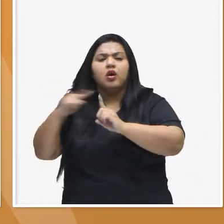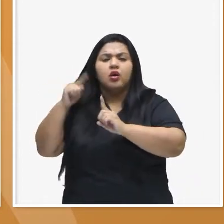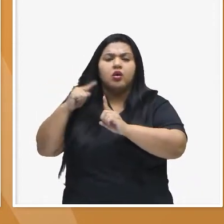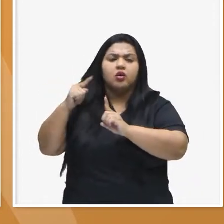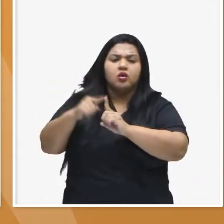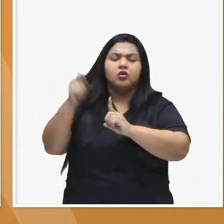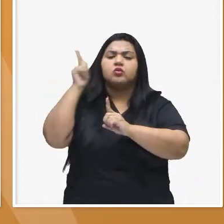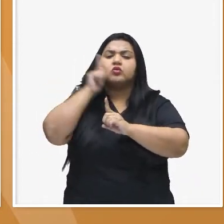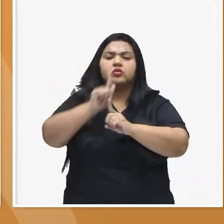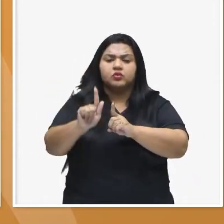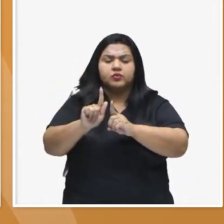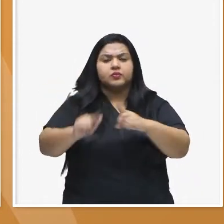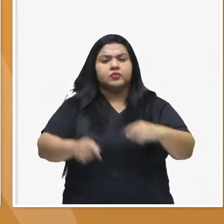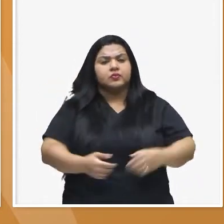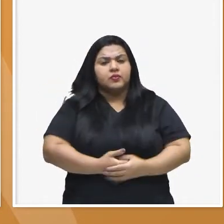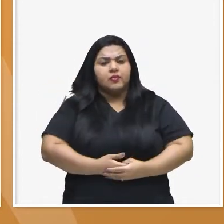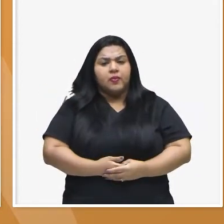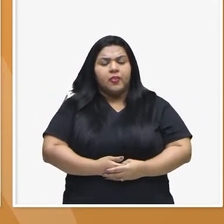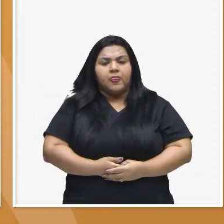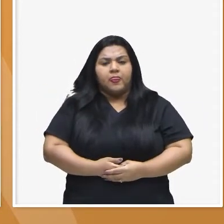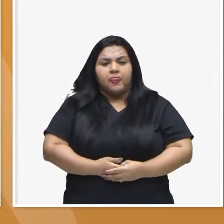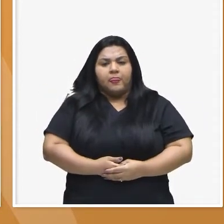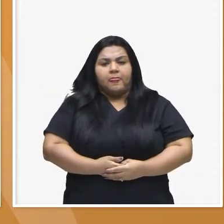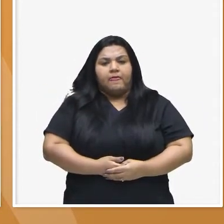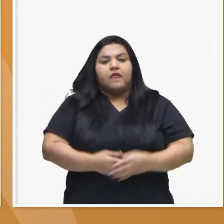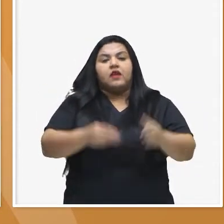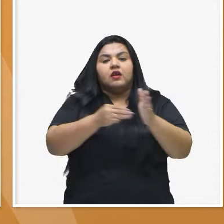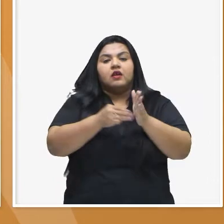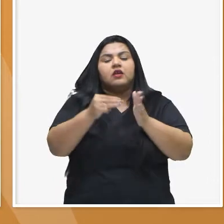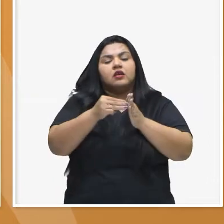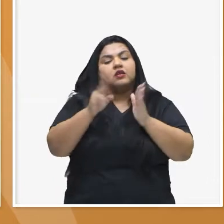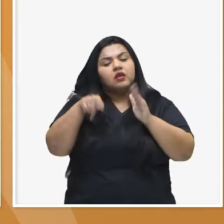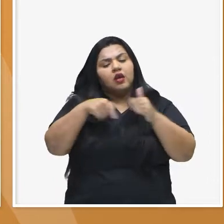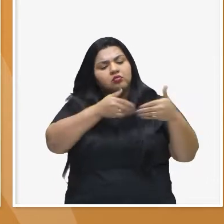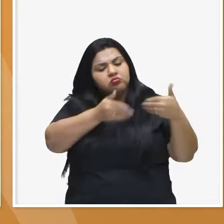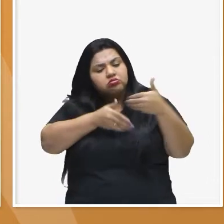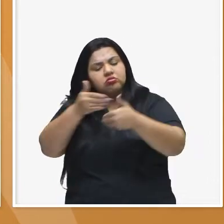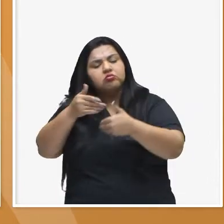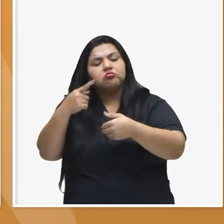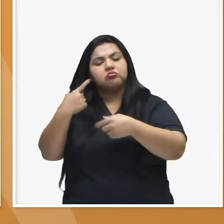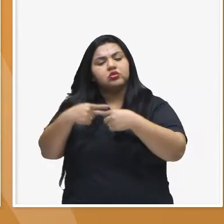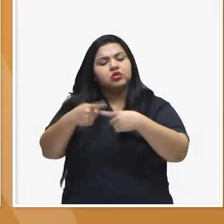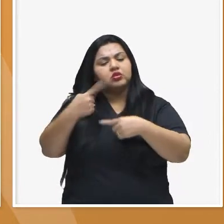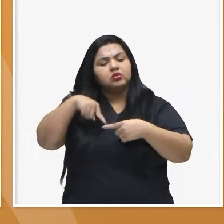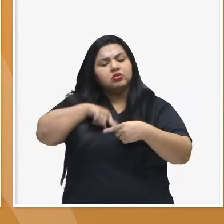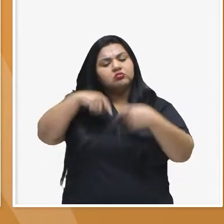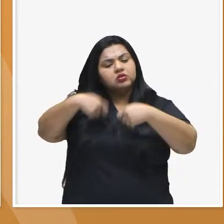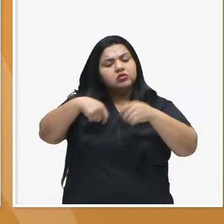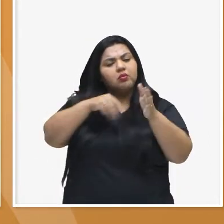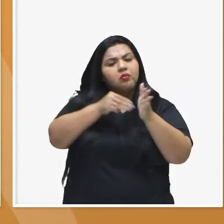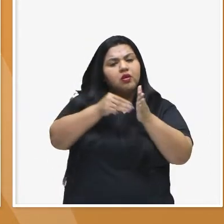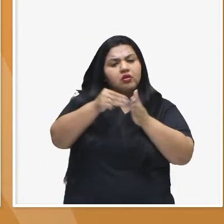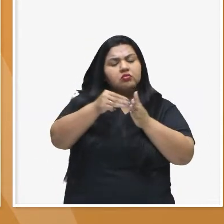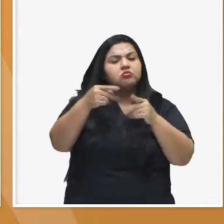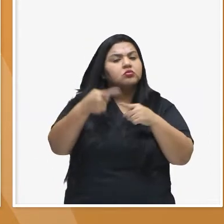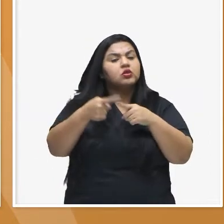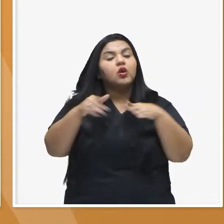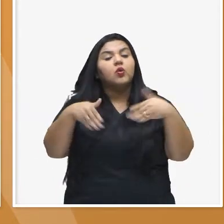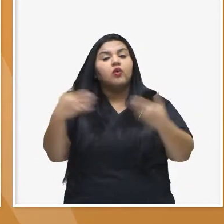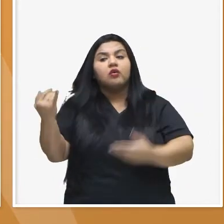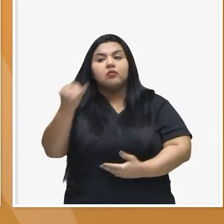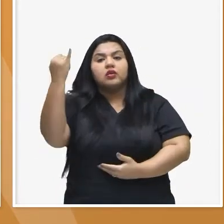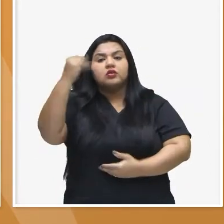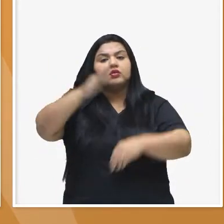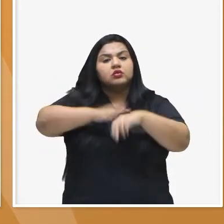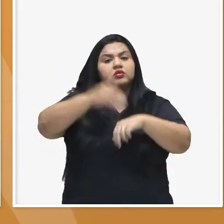um determinado objetivo, né? Então, o método é esse caminho, né? Por que nós precisamos do método? E qual é a importância